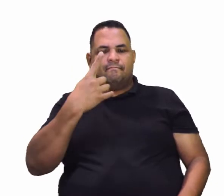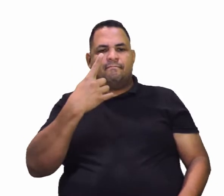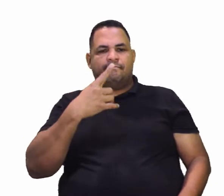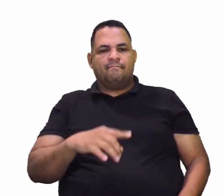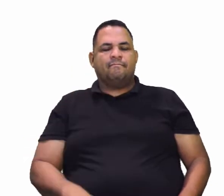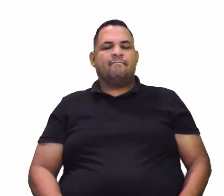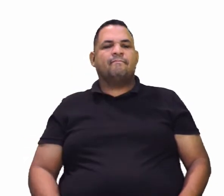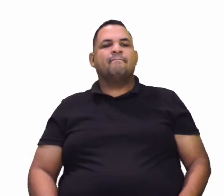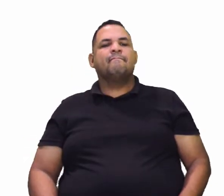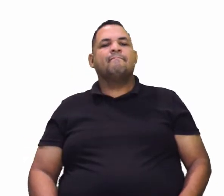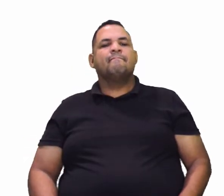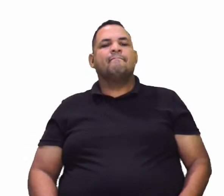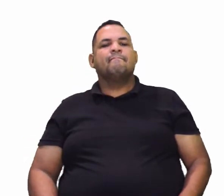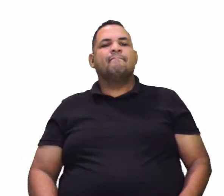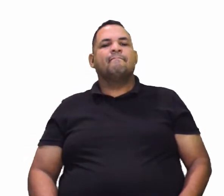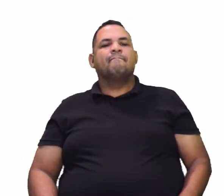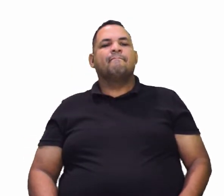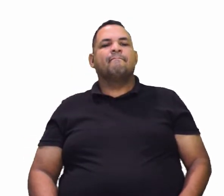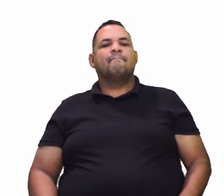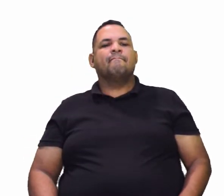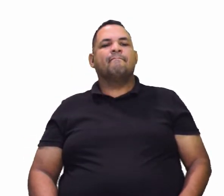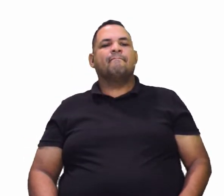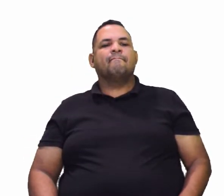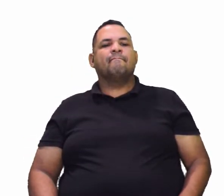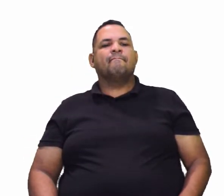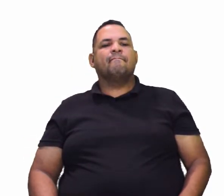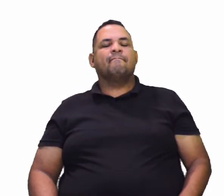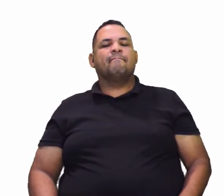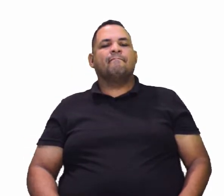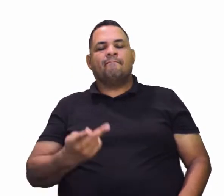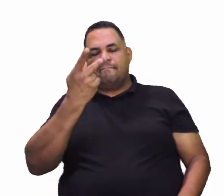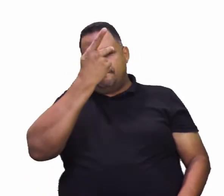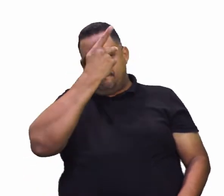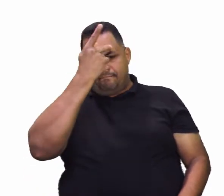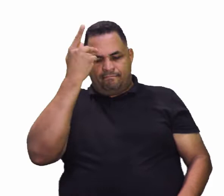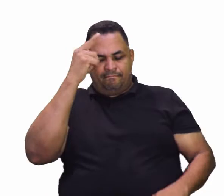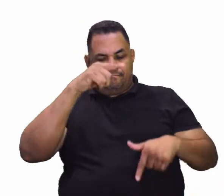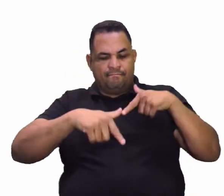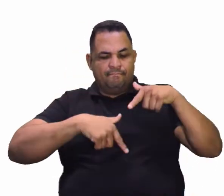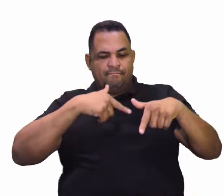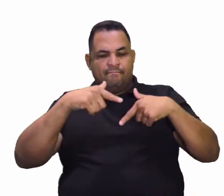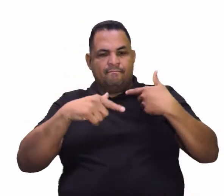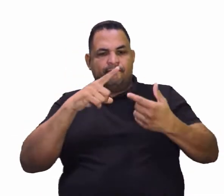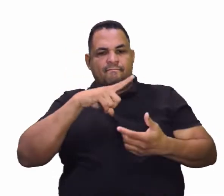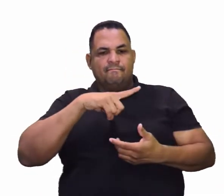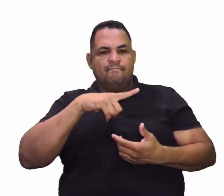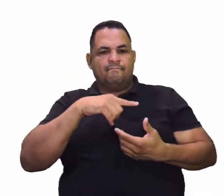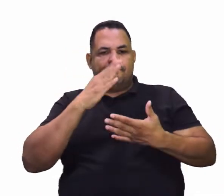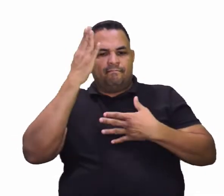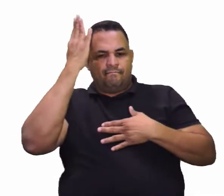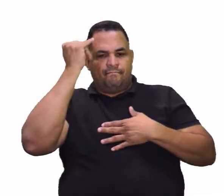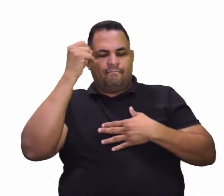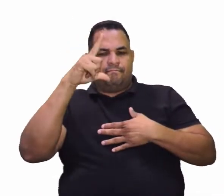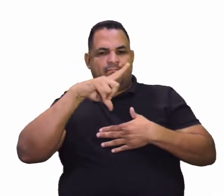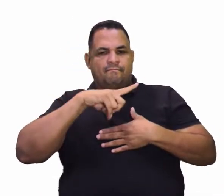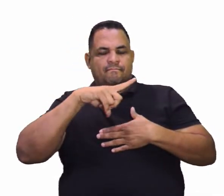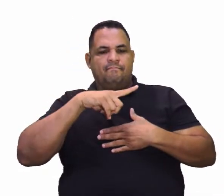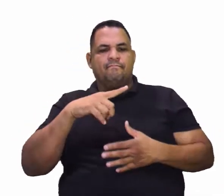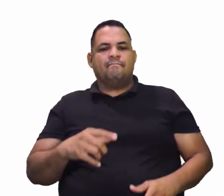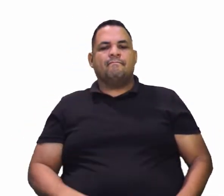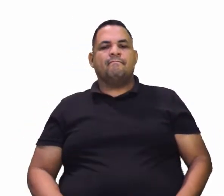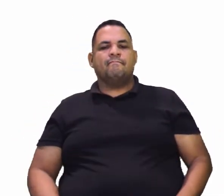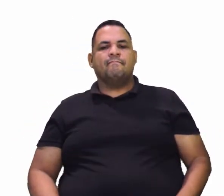Se trata de o quê? Aparentemente se trata do quê? De uma pessoa no trabalho. Eu tenho essa noção porque temos aqui,